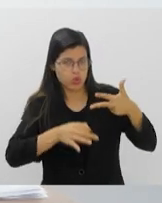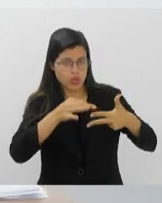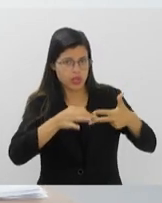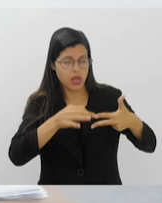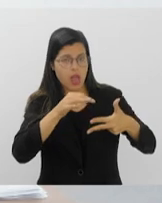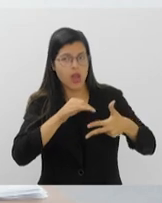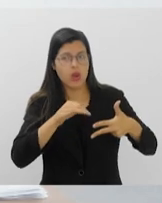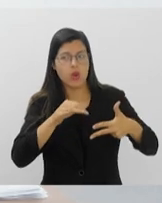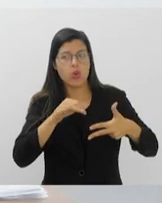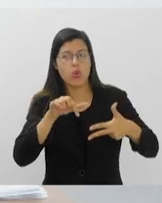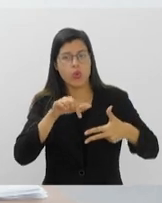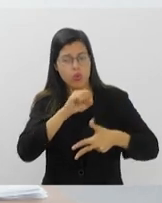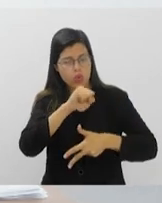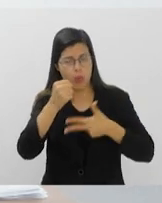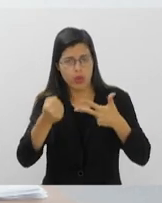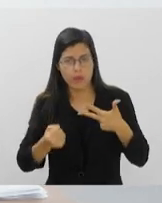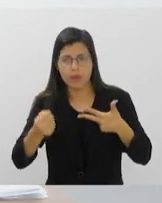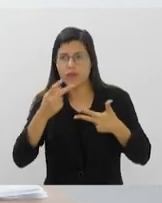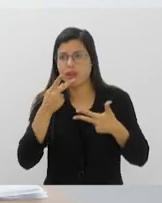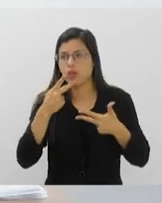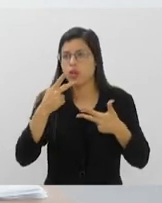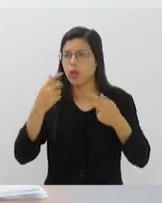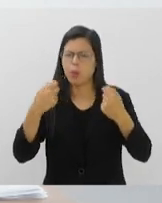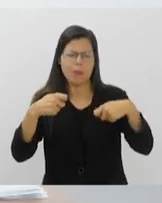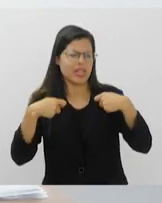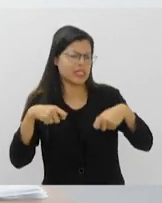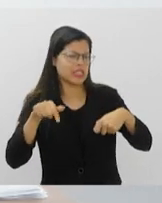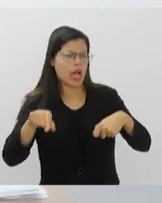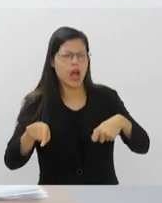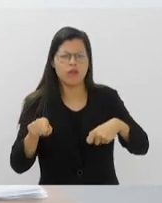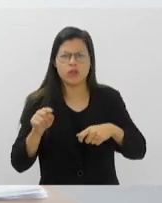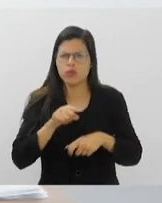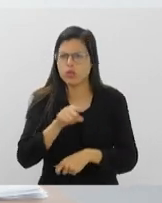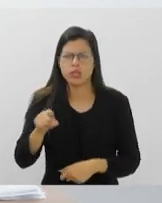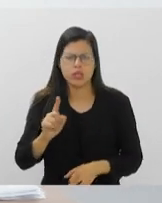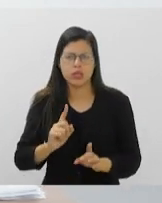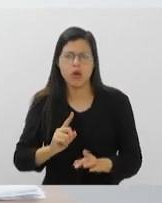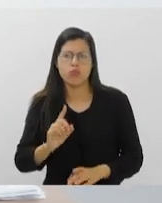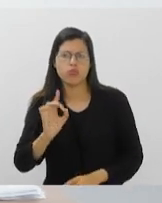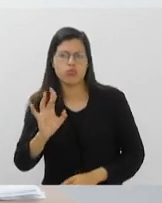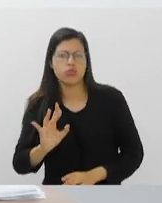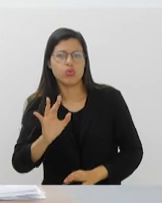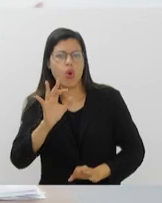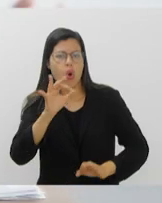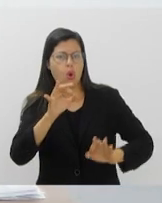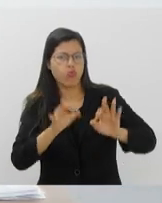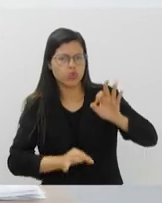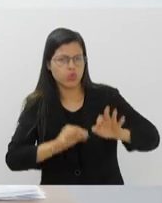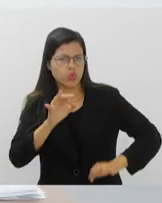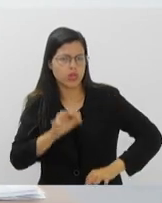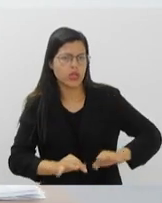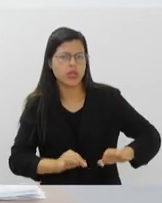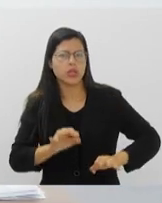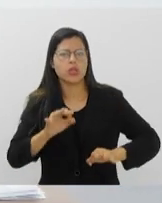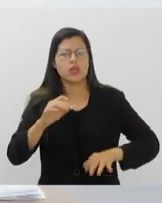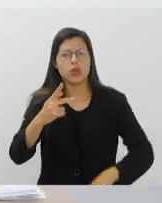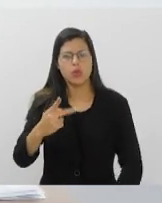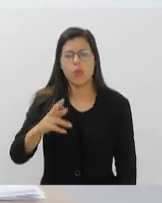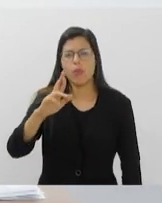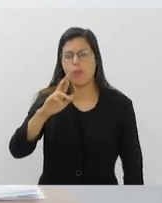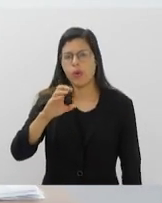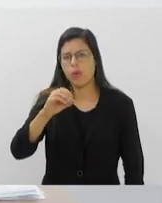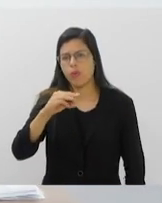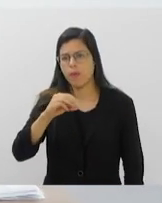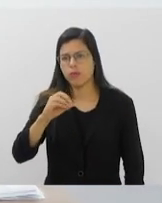Público dizendo que não precisava de nós que bastava a figura do juiz e do promotor da do ministério público para que a vida